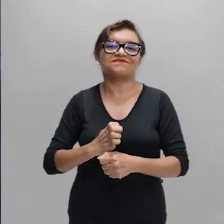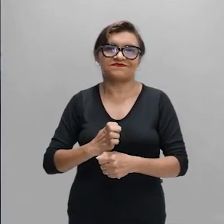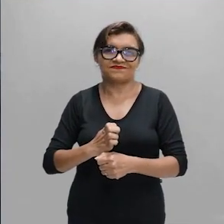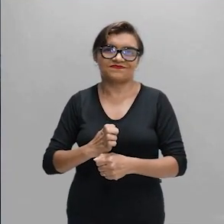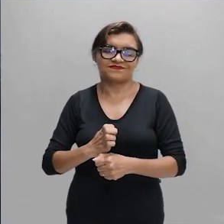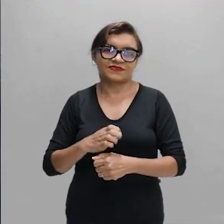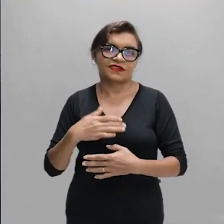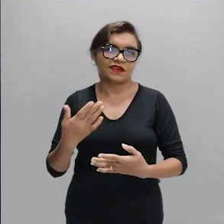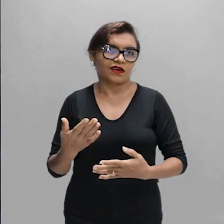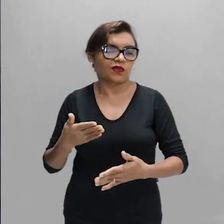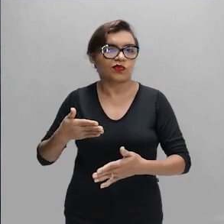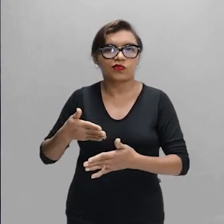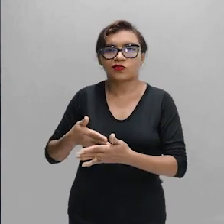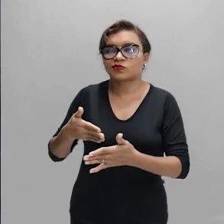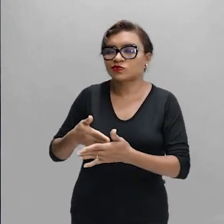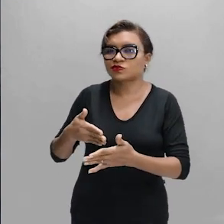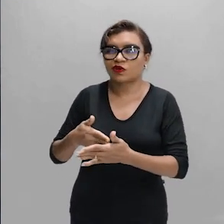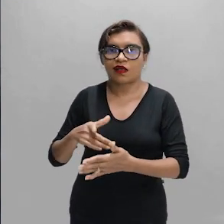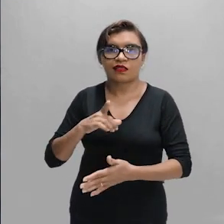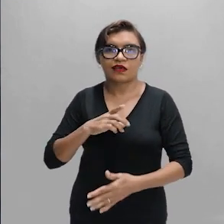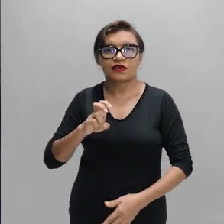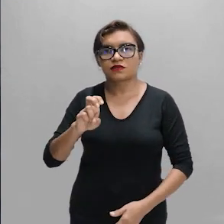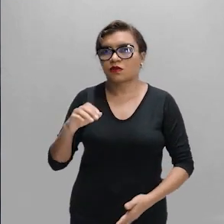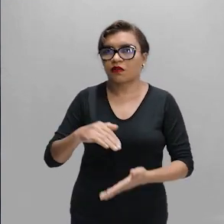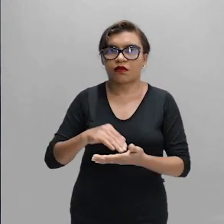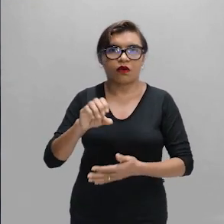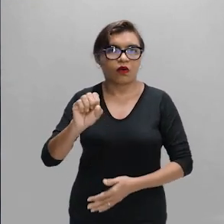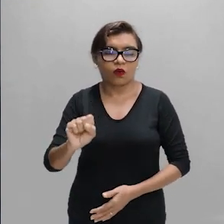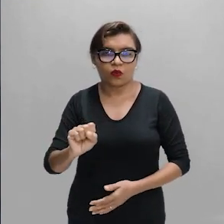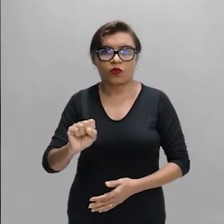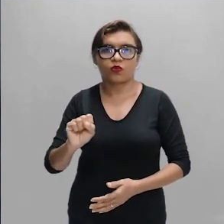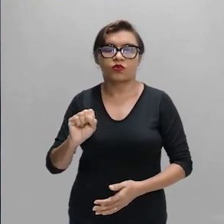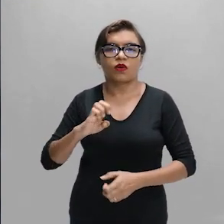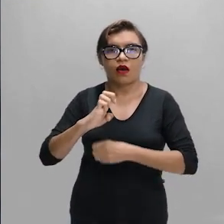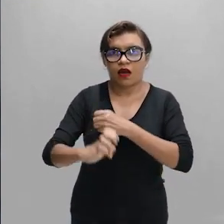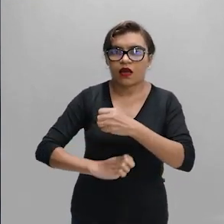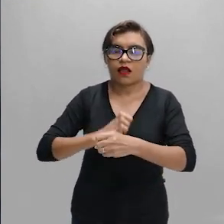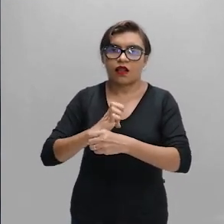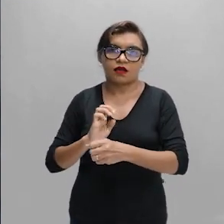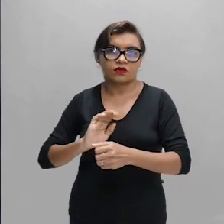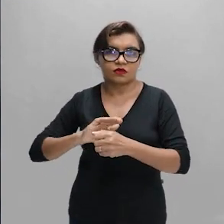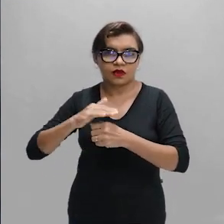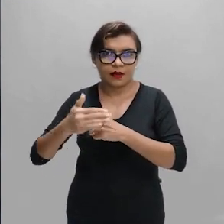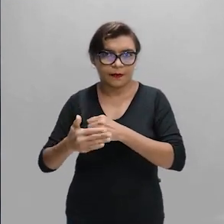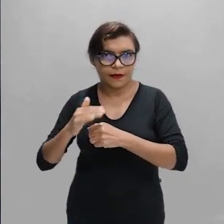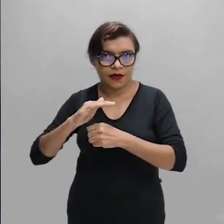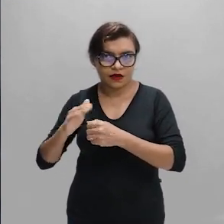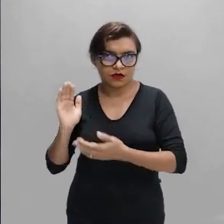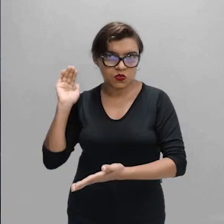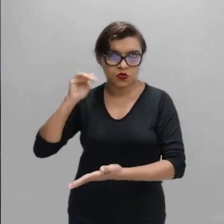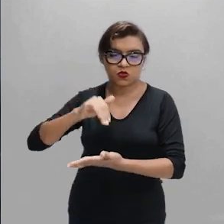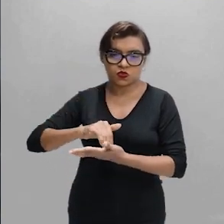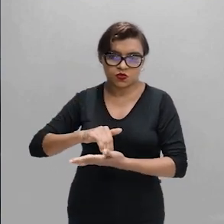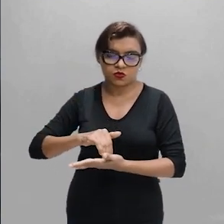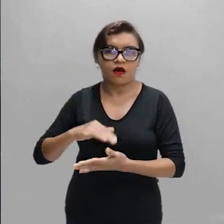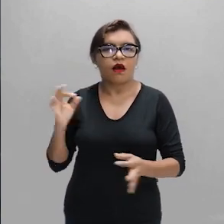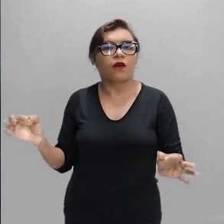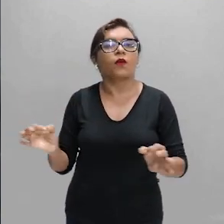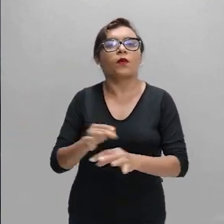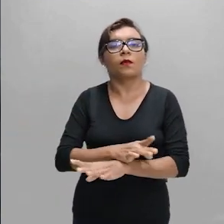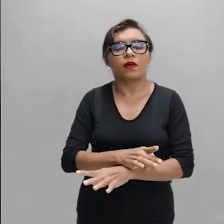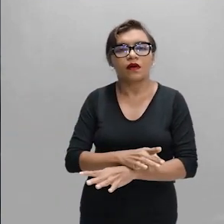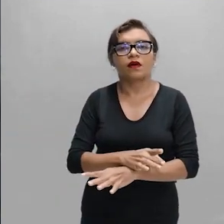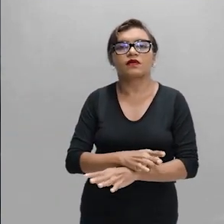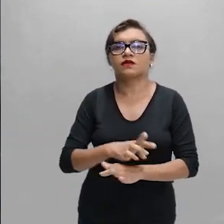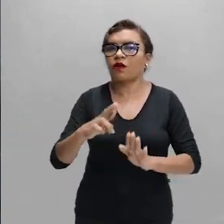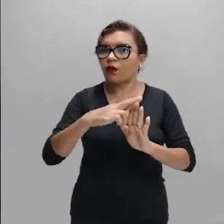8 elétrons na última camada, tá ok? Então, como ele apresenta ali, já o 8 já está completa, né? A